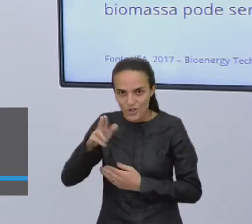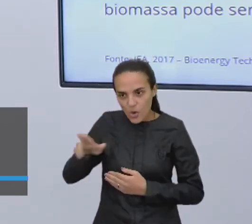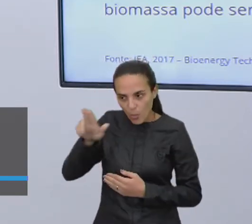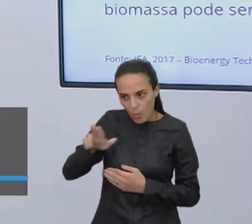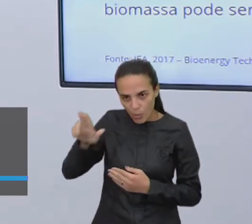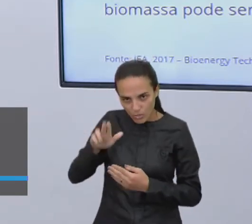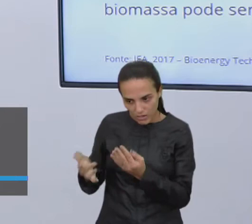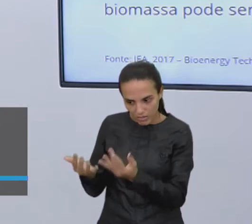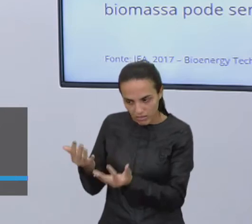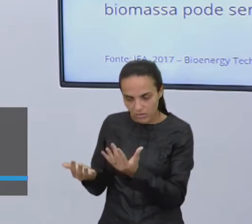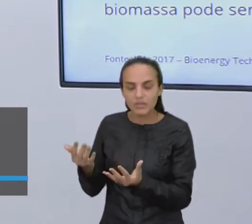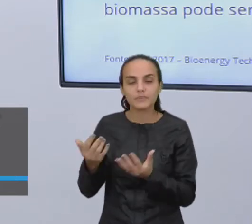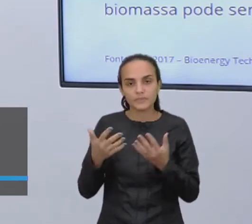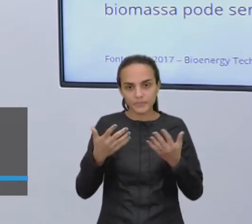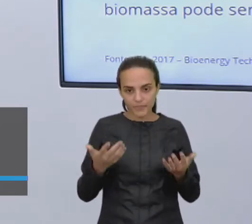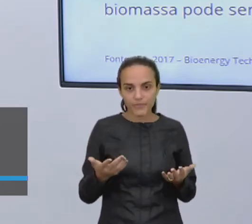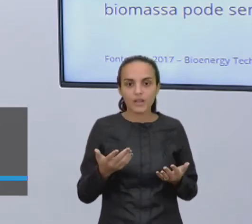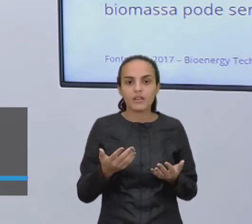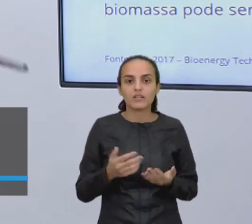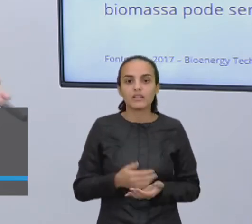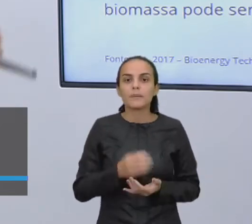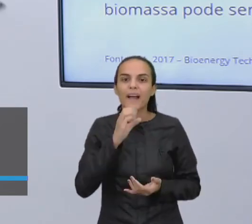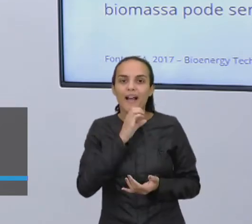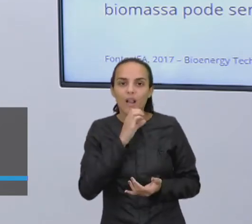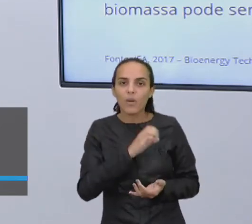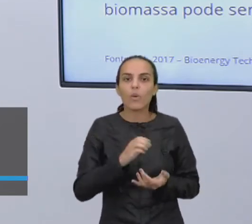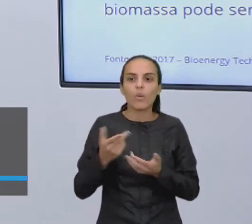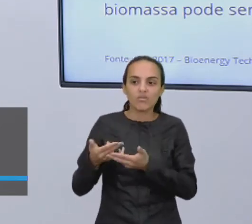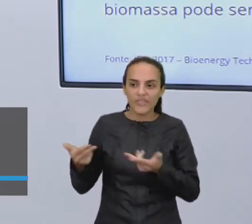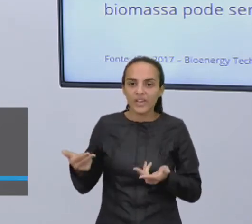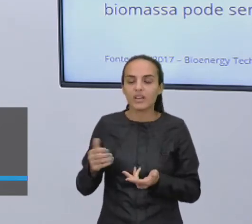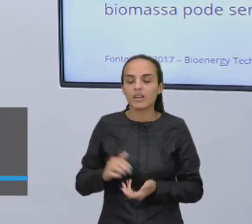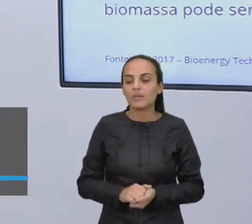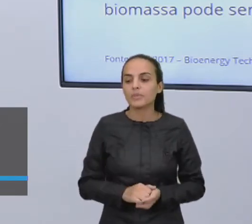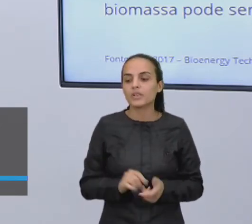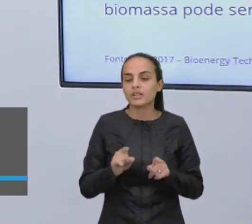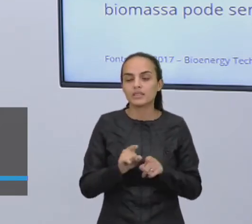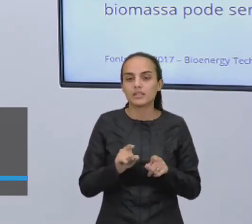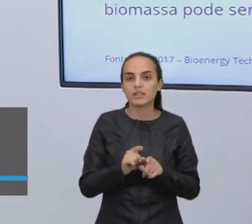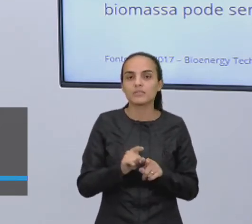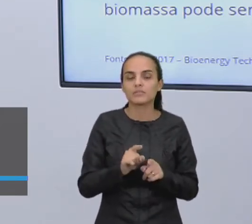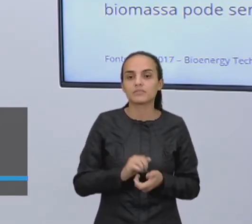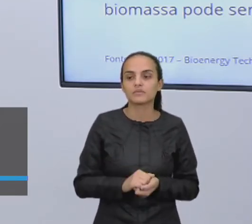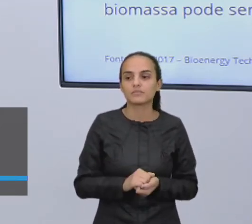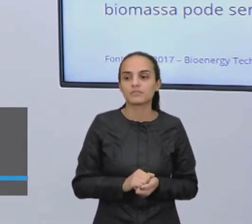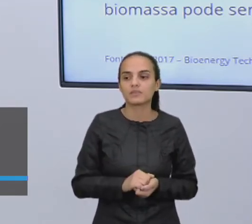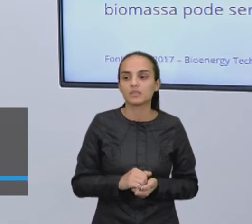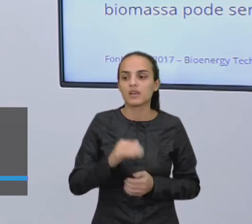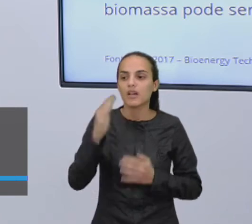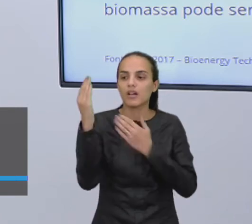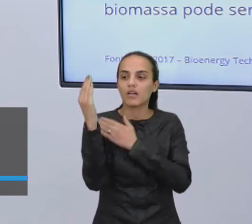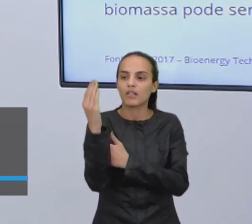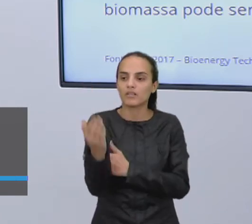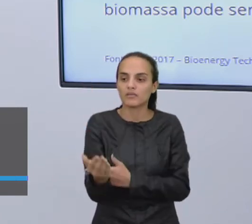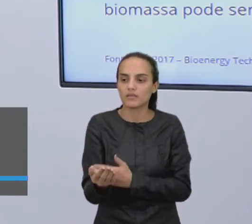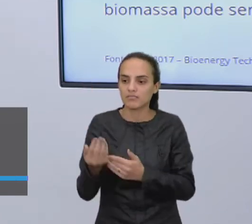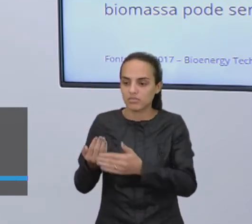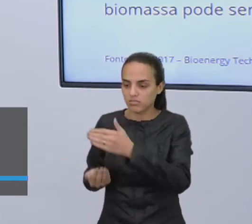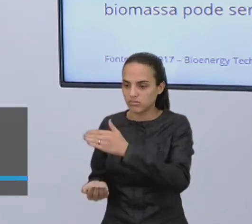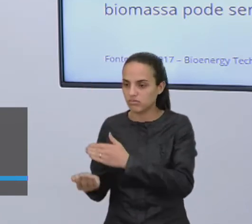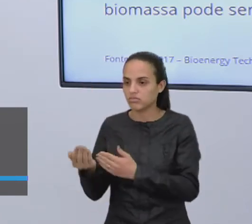mundo é mundo, para aquecimento, né, aquecimento e também para cocção, é uma lenha que às vezes vem de